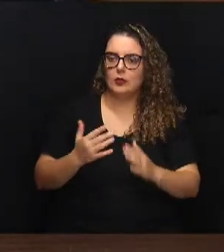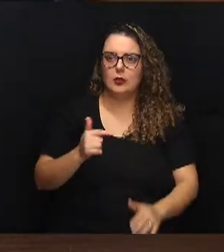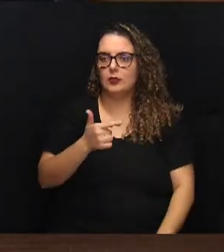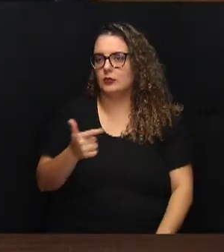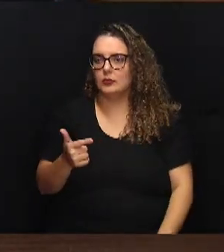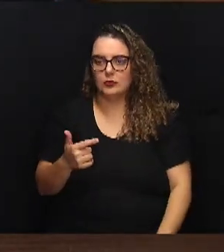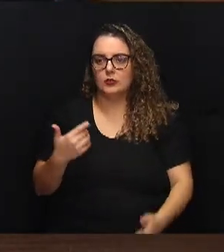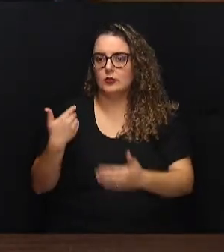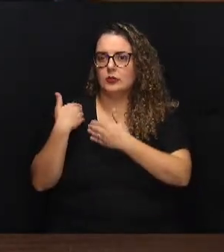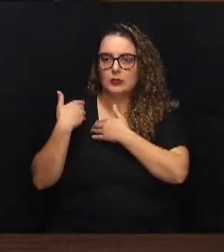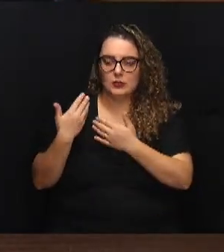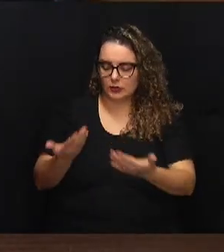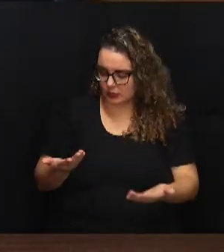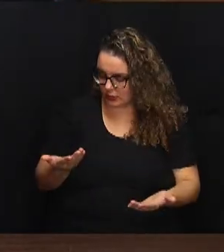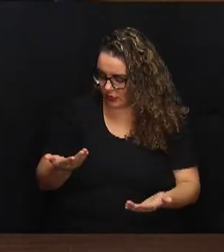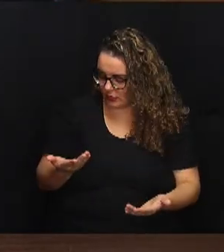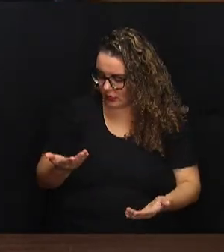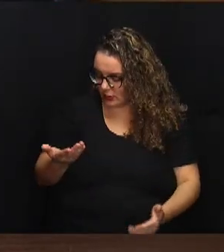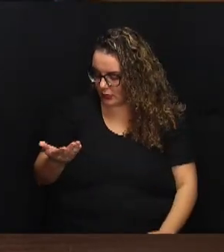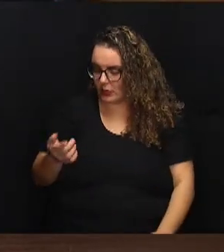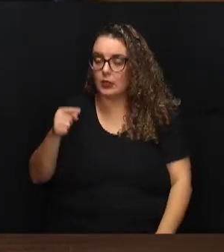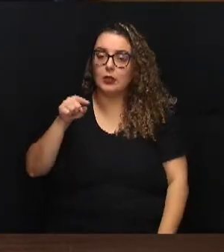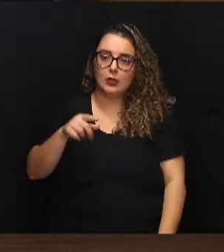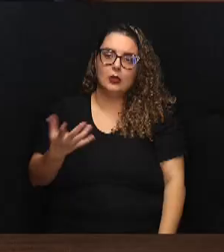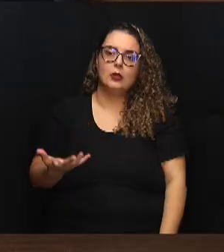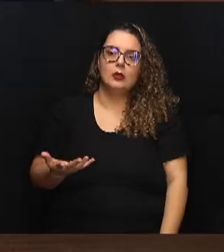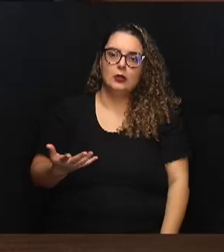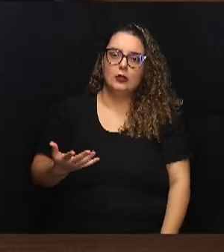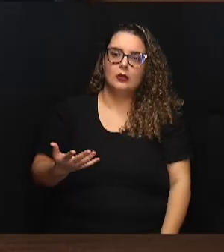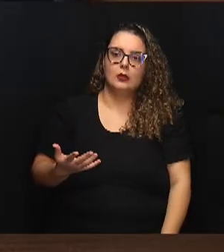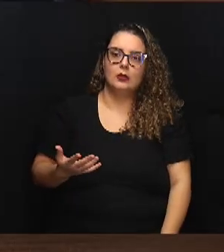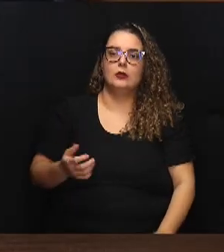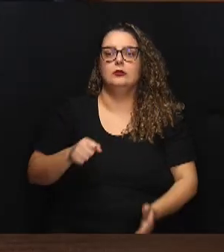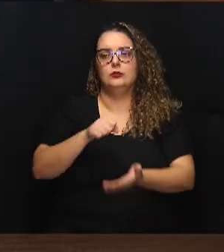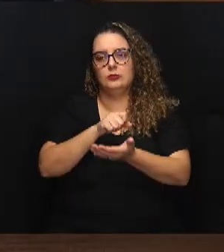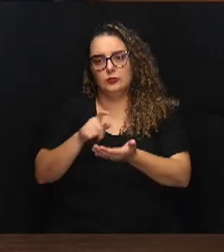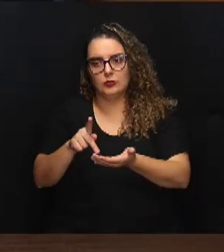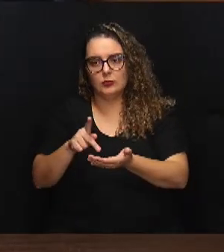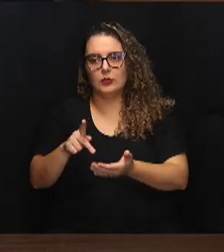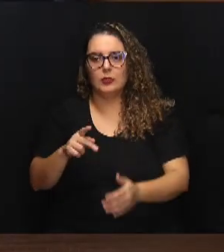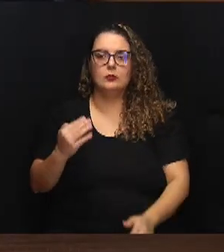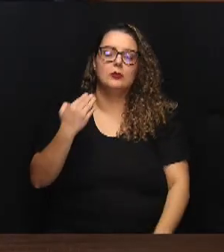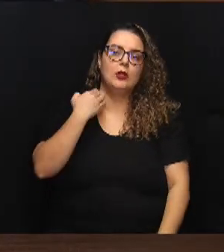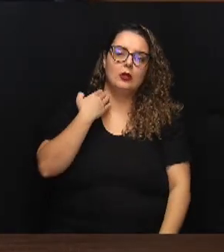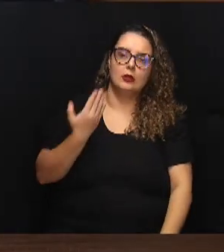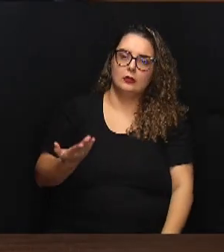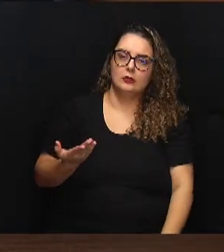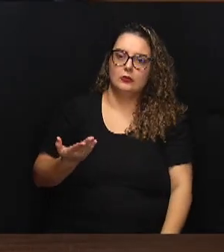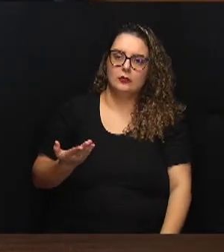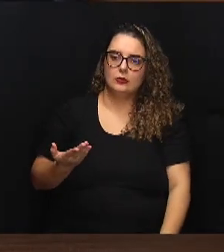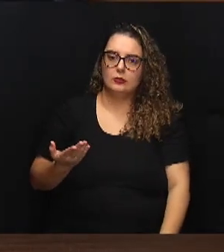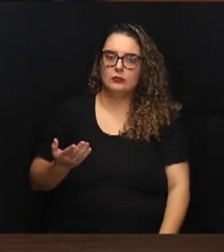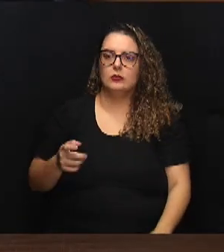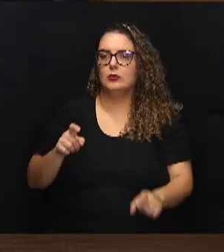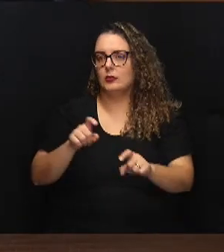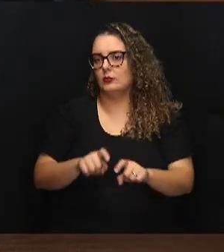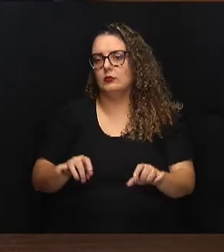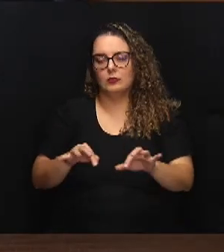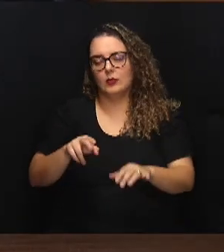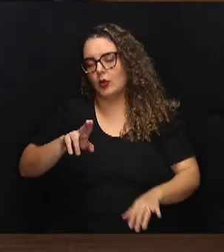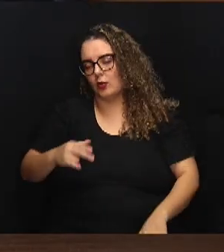essa responsabilidade. Você vai entrar lá no seu aplicativo do banco, via computador ou